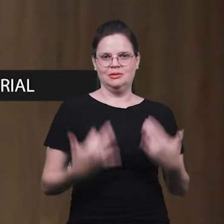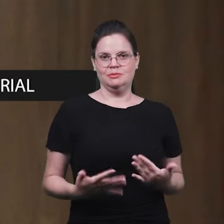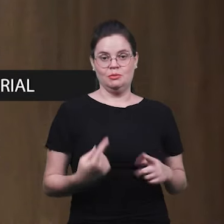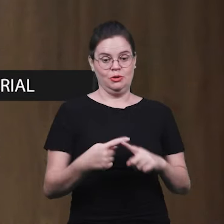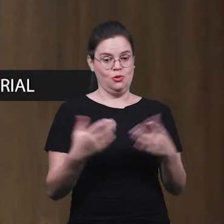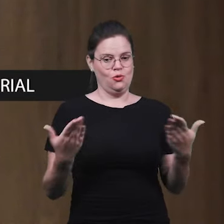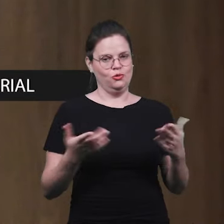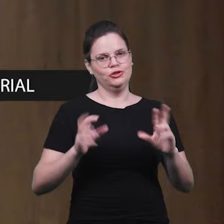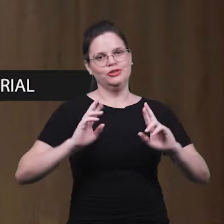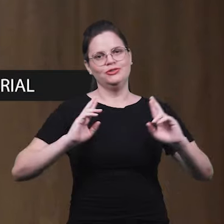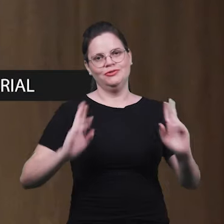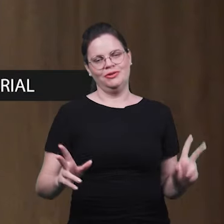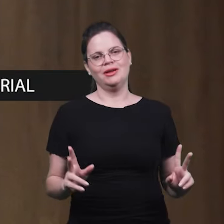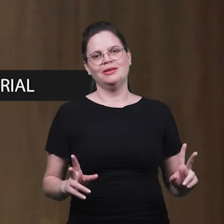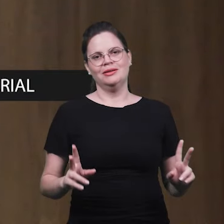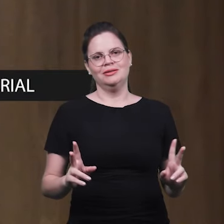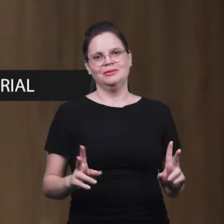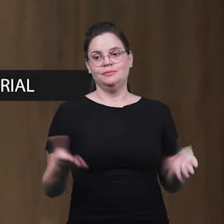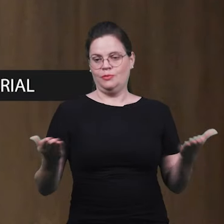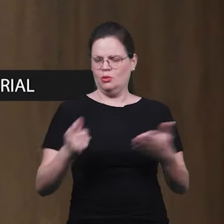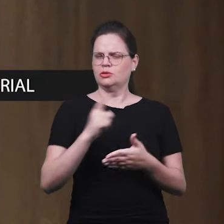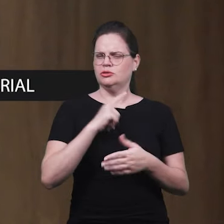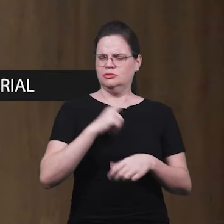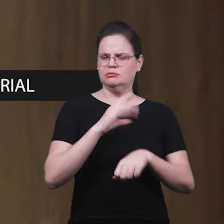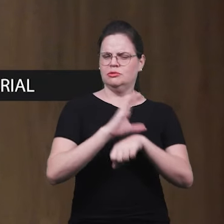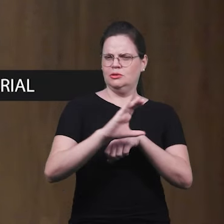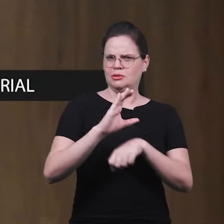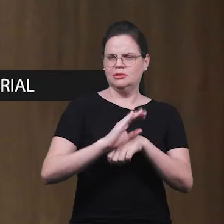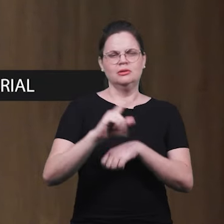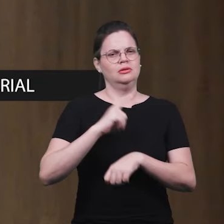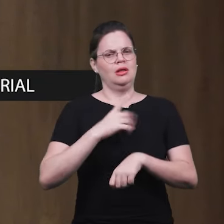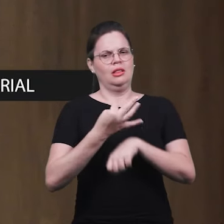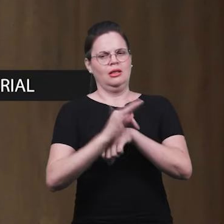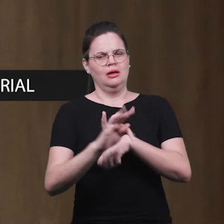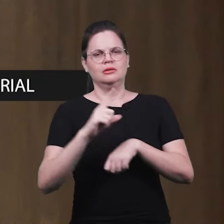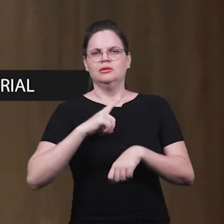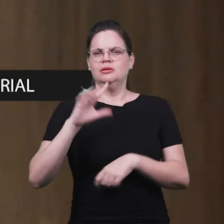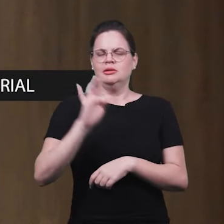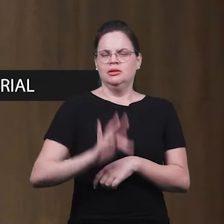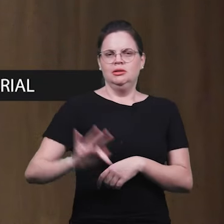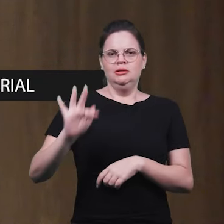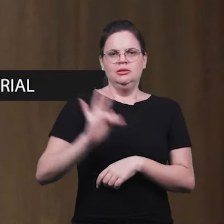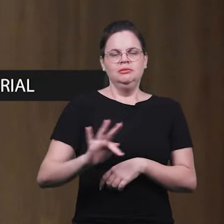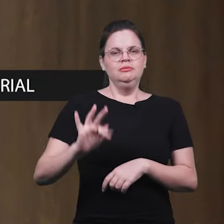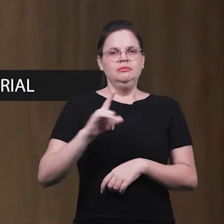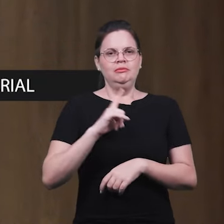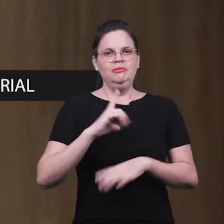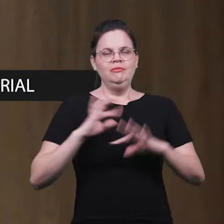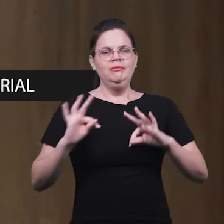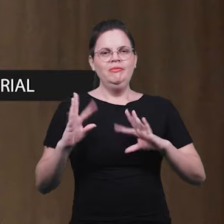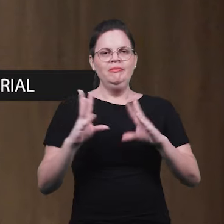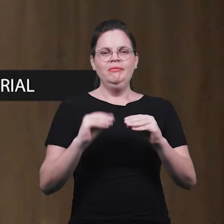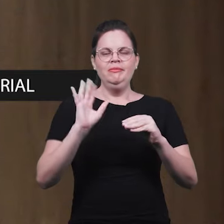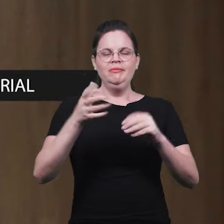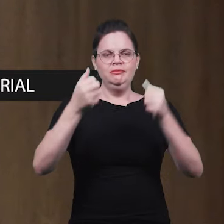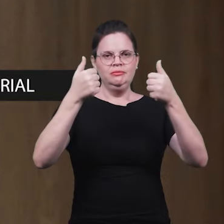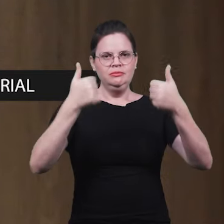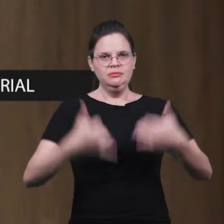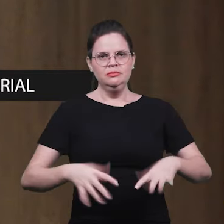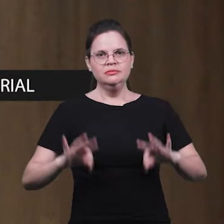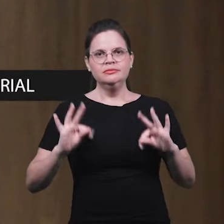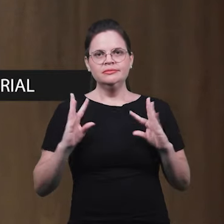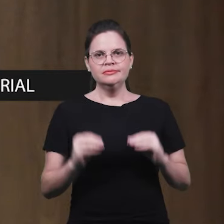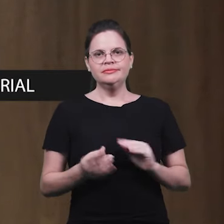é diferente da sua época, hoje já existe já é difundido muito esse aspecto da logística, né? Se fala muito sobre isso,